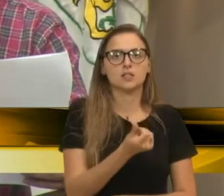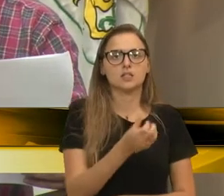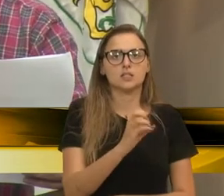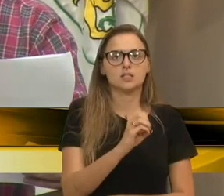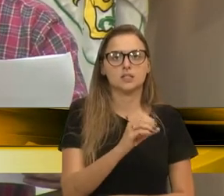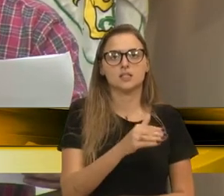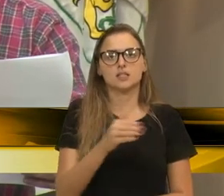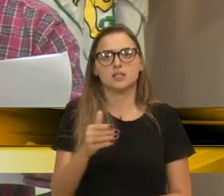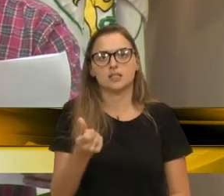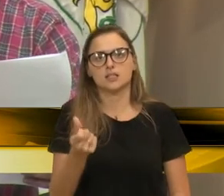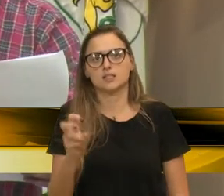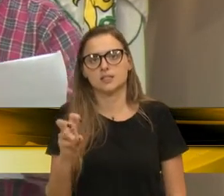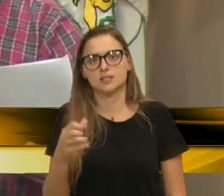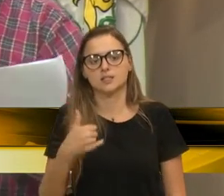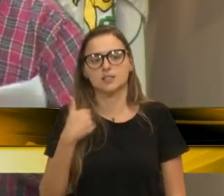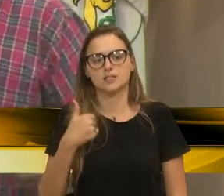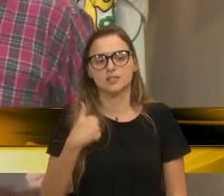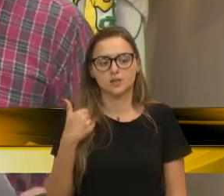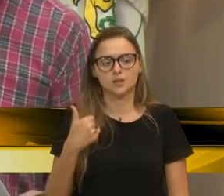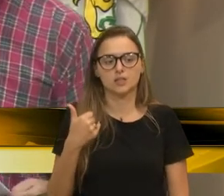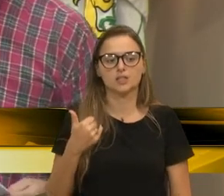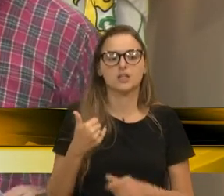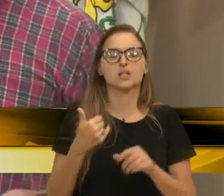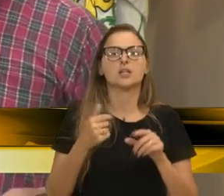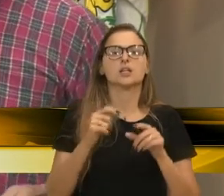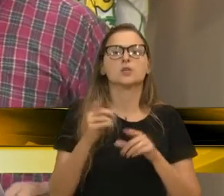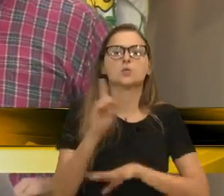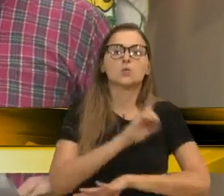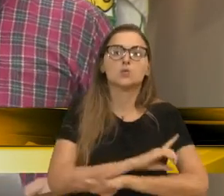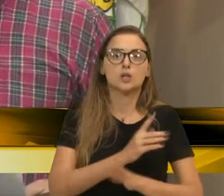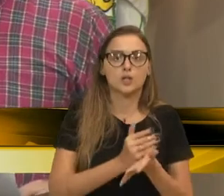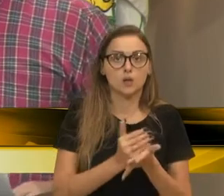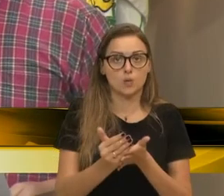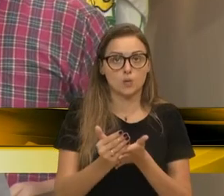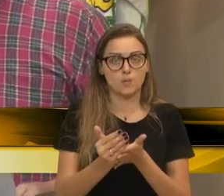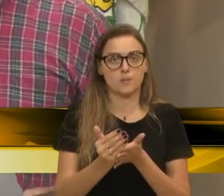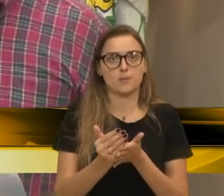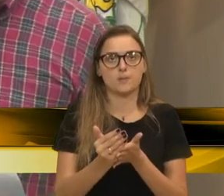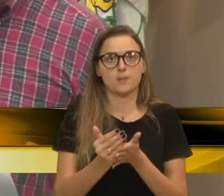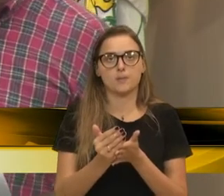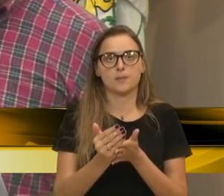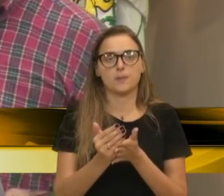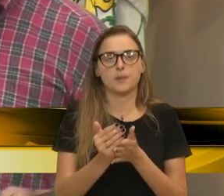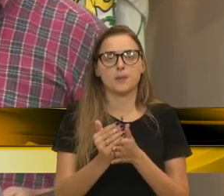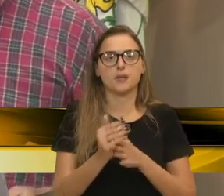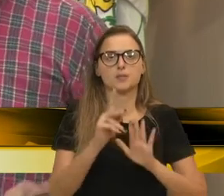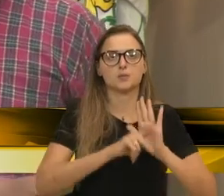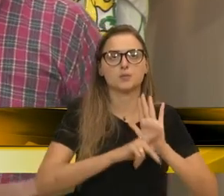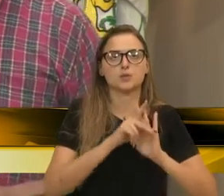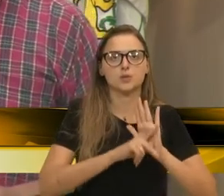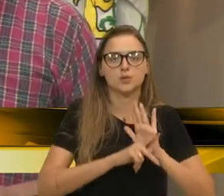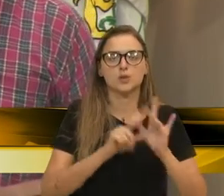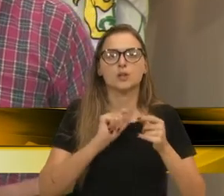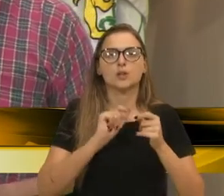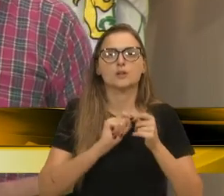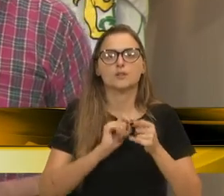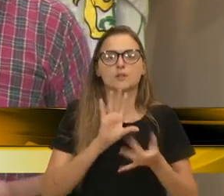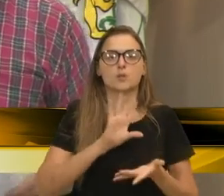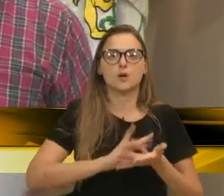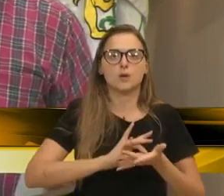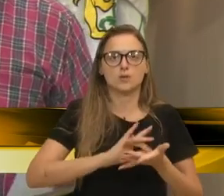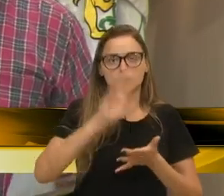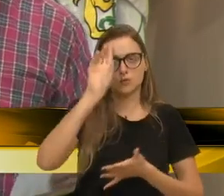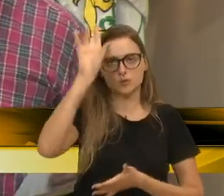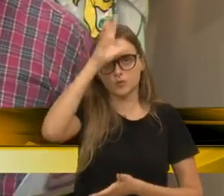60 e 65 anos, a contar da presente data. Então, nós faremos uma indicação ao prefeito para que regulamente